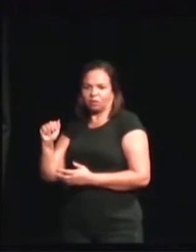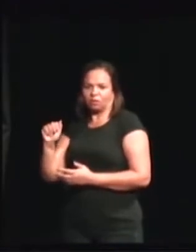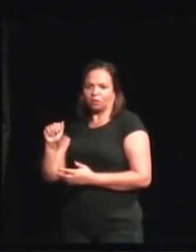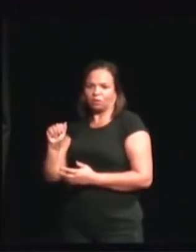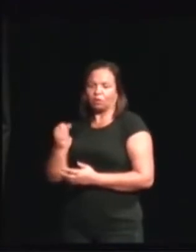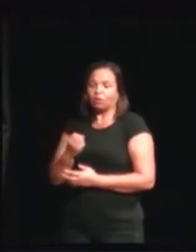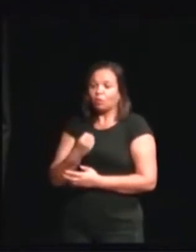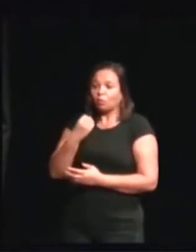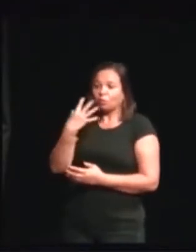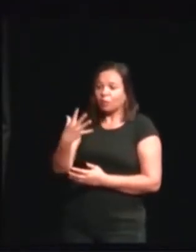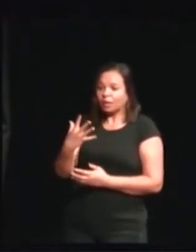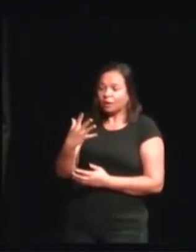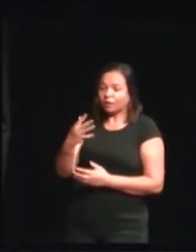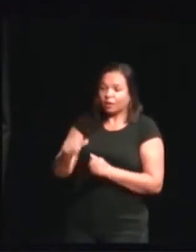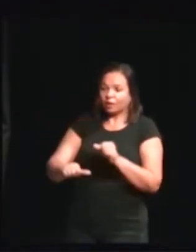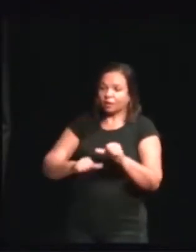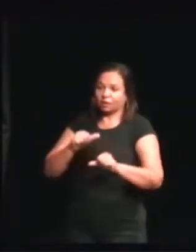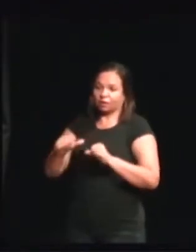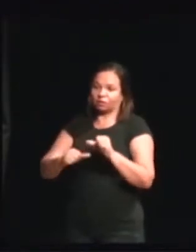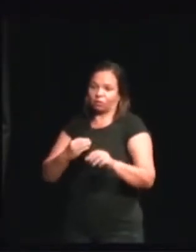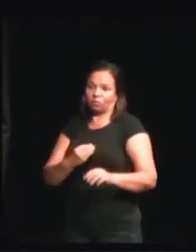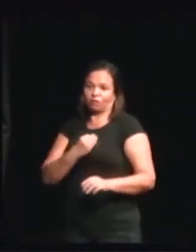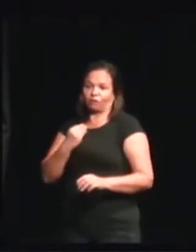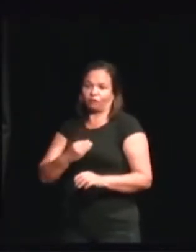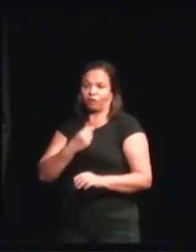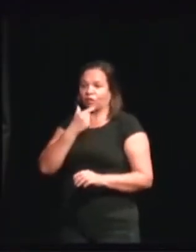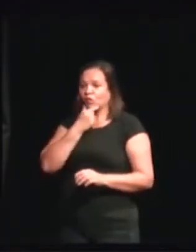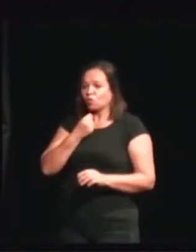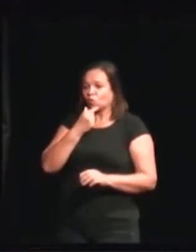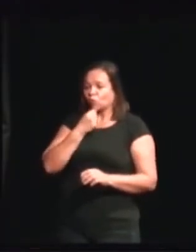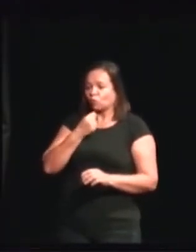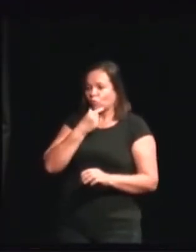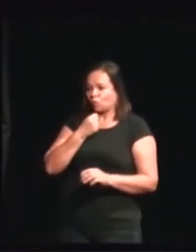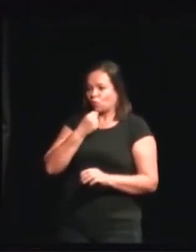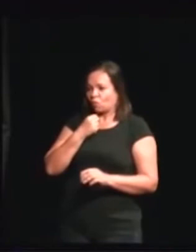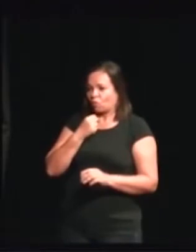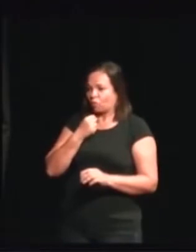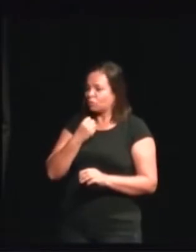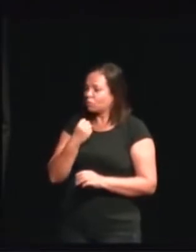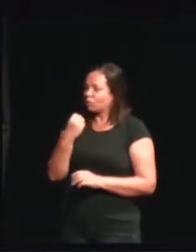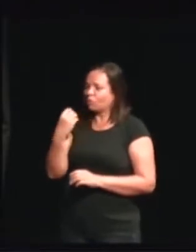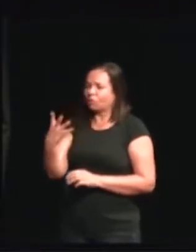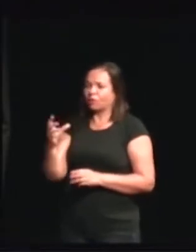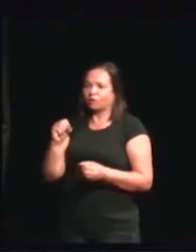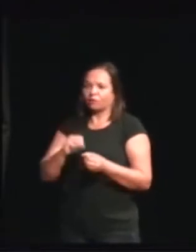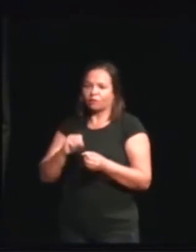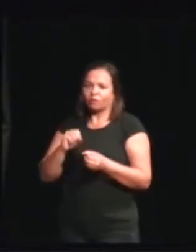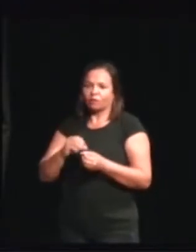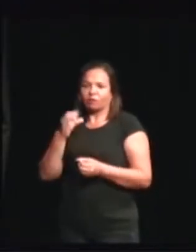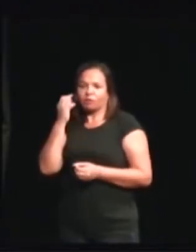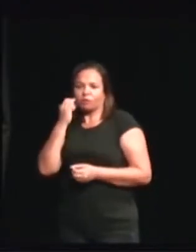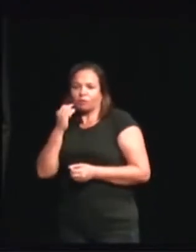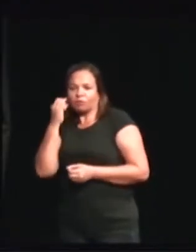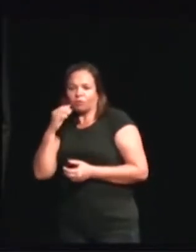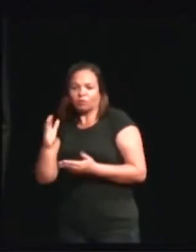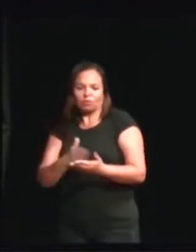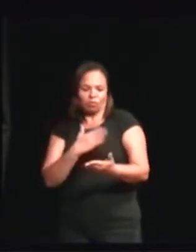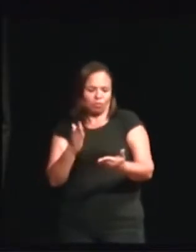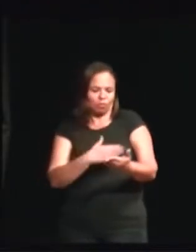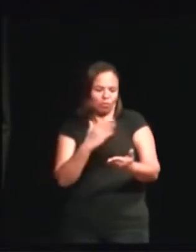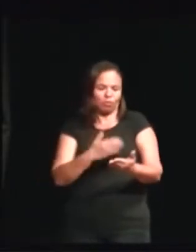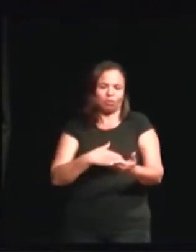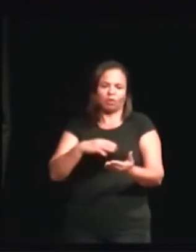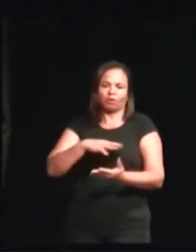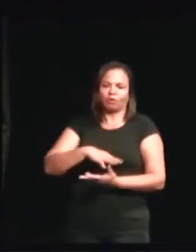o bem, qualquer que seja o caminho que a ele conduza, como é respondido a Kardec em O Livro dos Espíritos, quando se pergunta se tem que